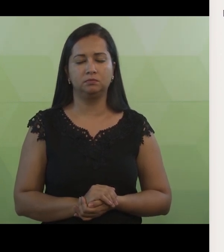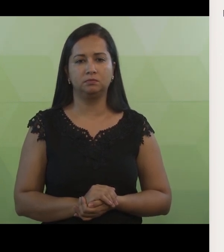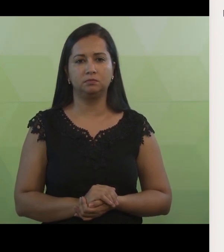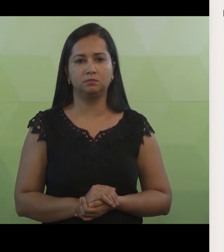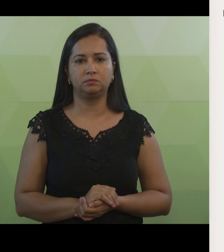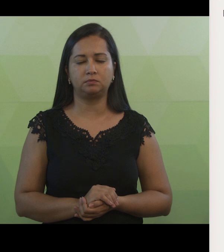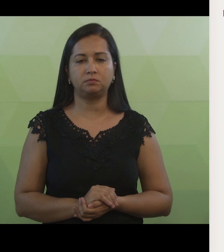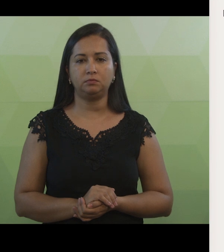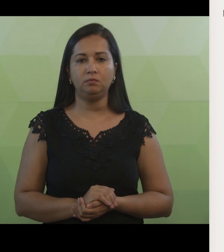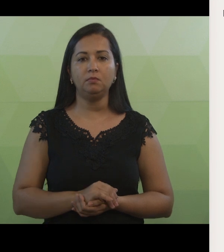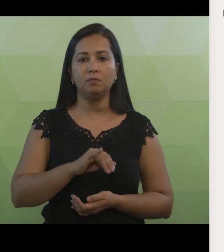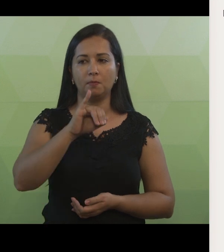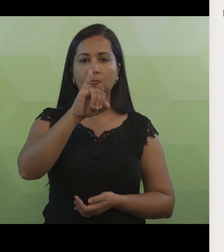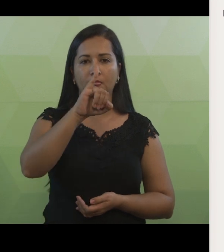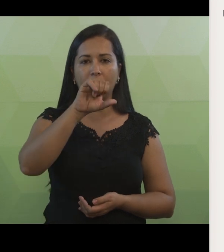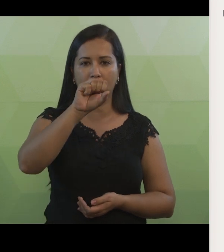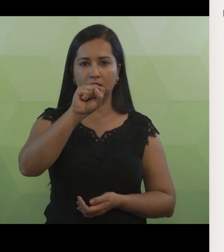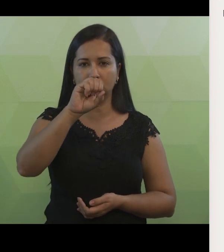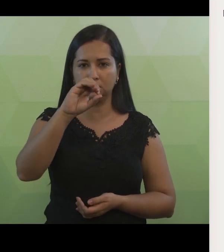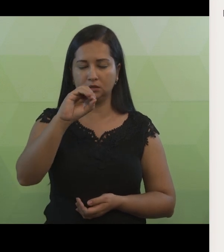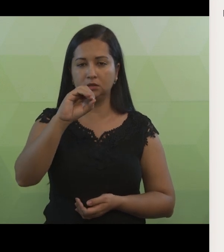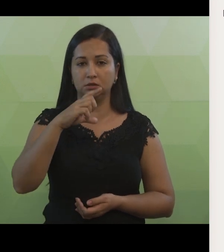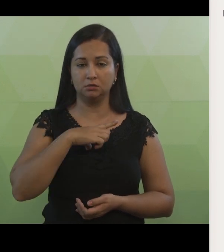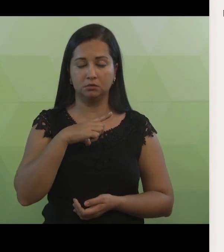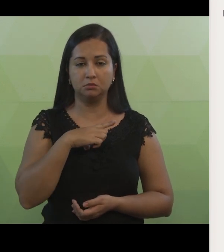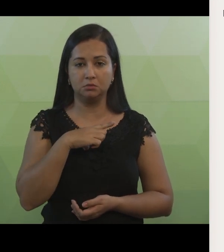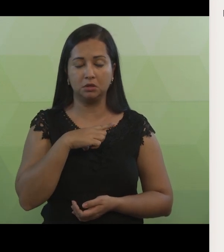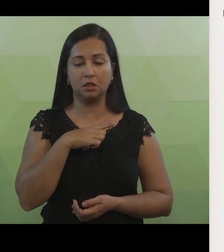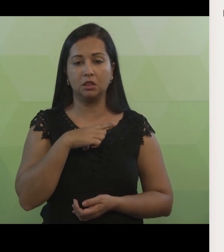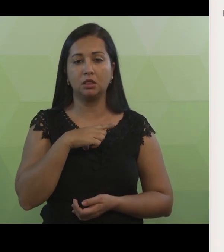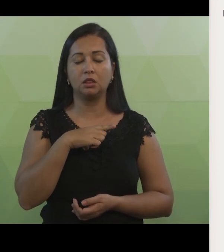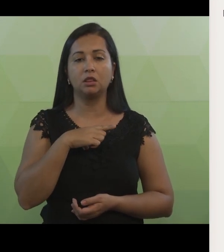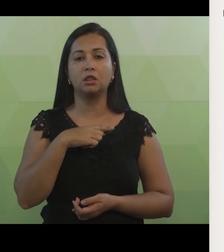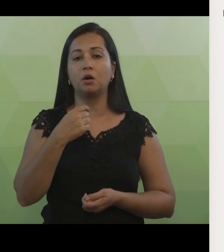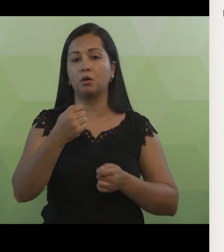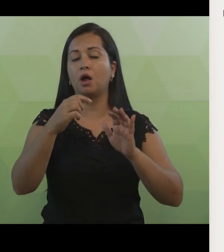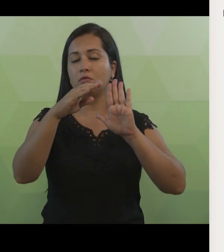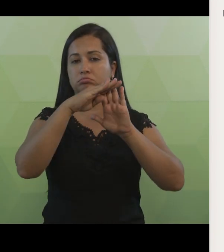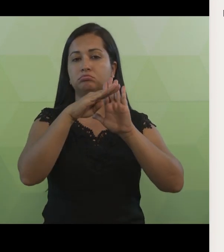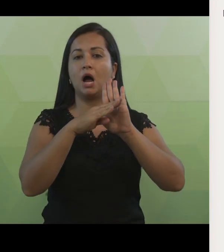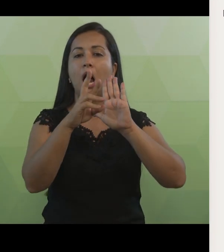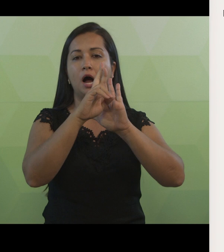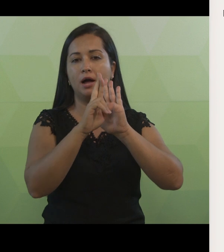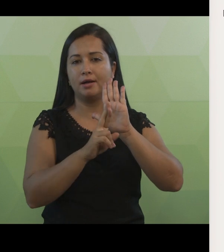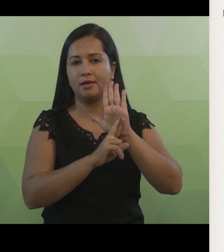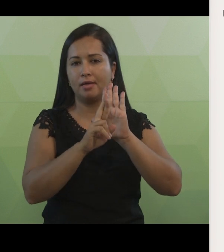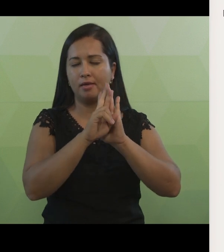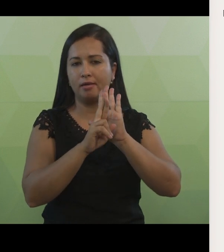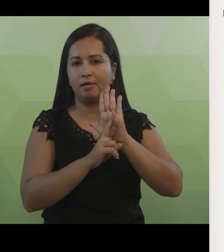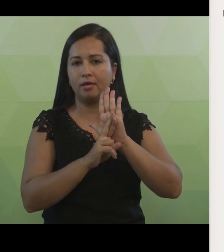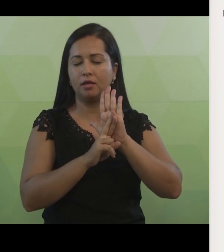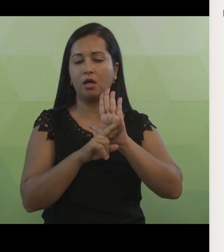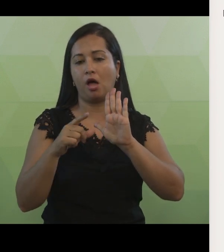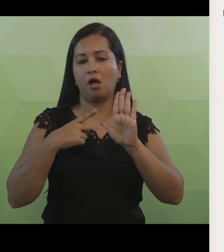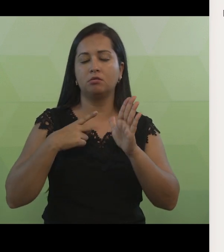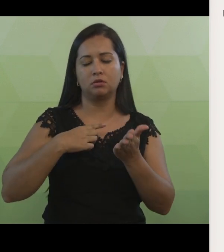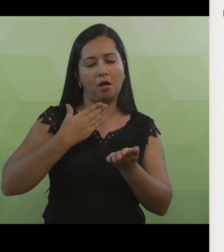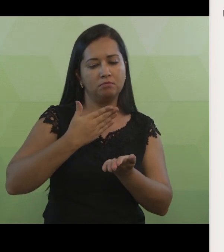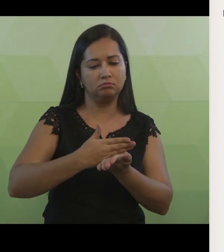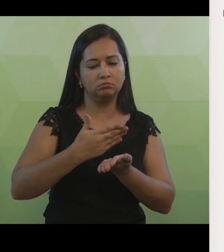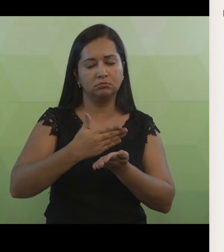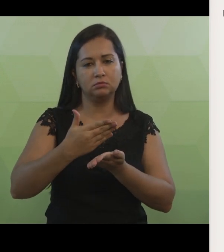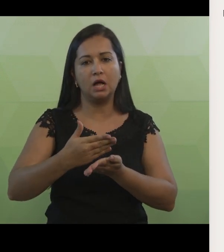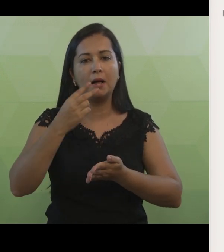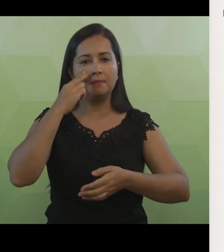A norma ISO/IEC, também conhecida como Criteria, ou critério comum, tem por objetivo sugerir critérios objetivos